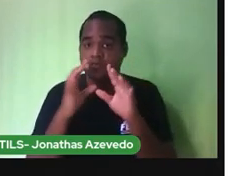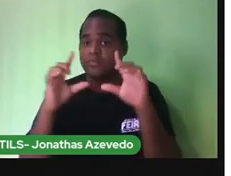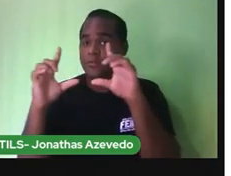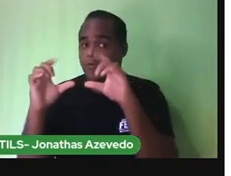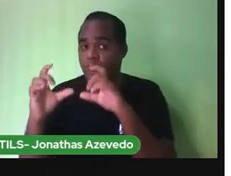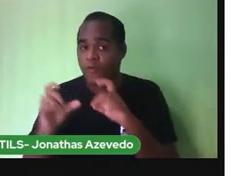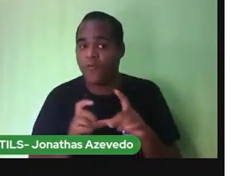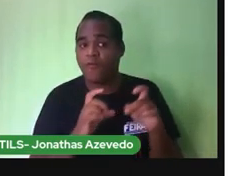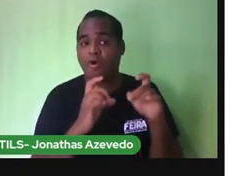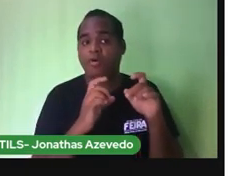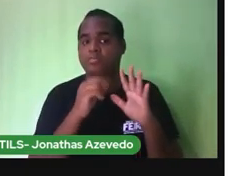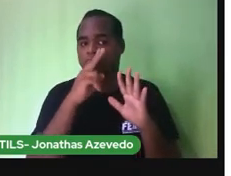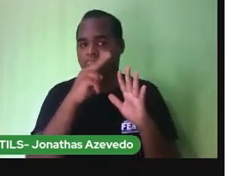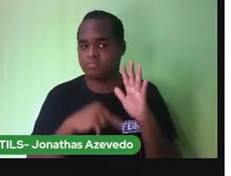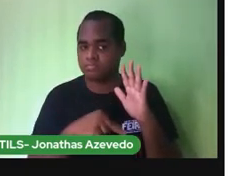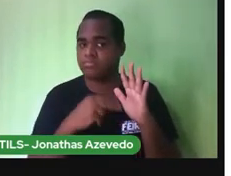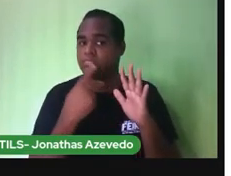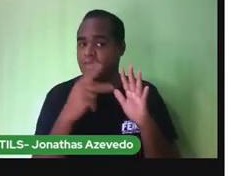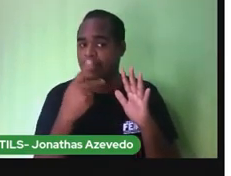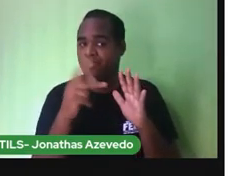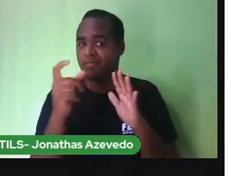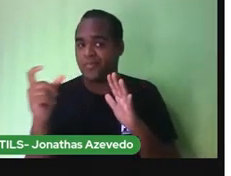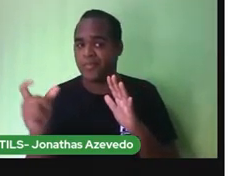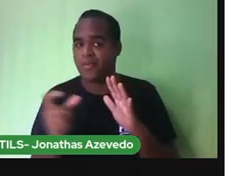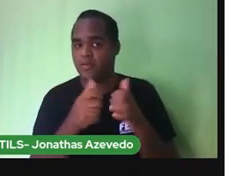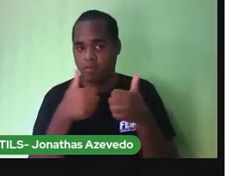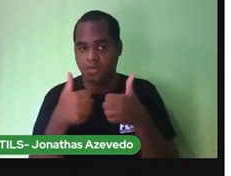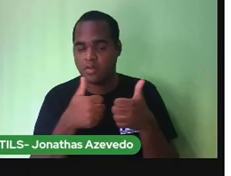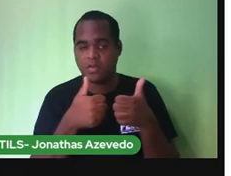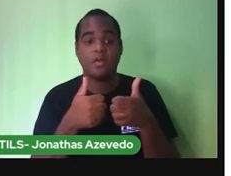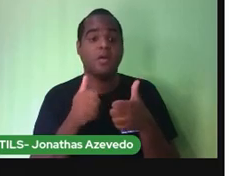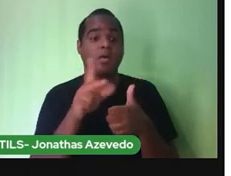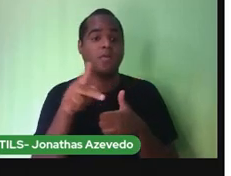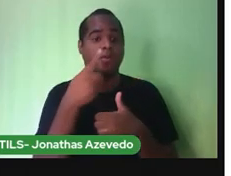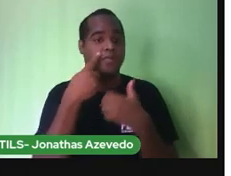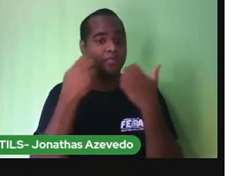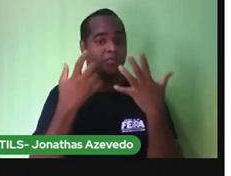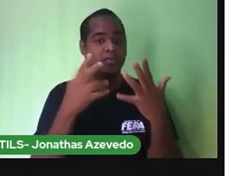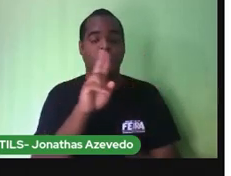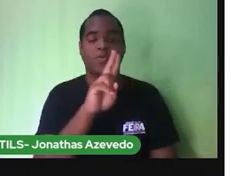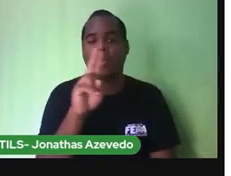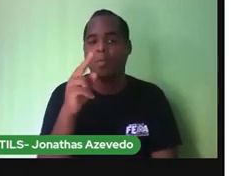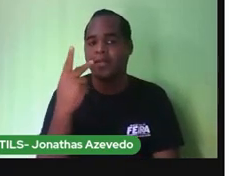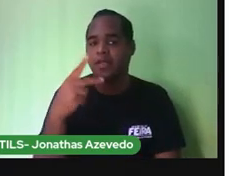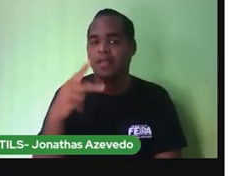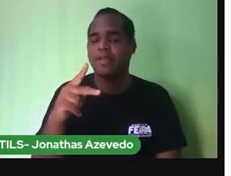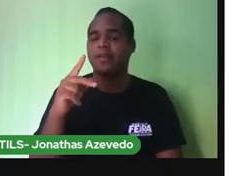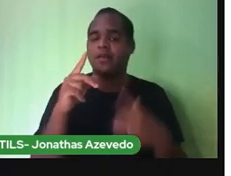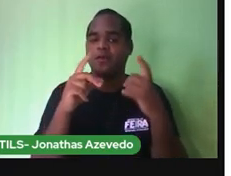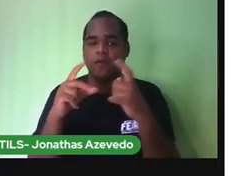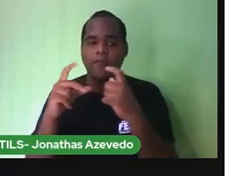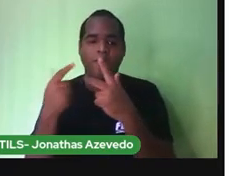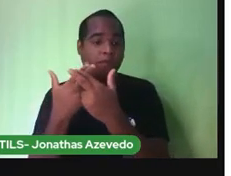e na leitura da palavra a pro colocou o nome a figurinha EA imagem e deu